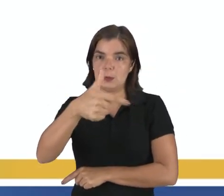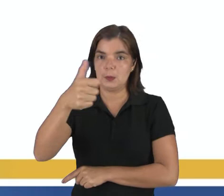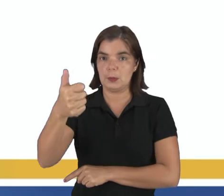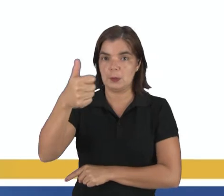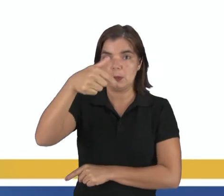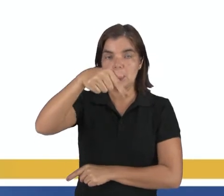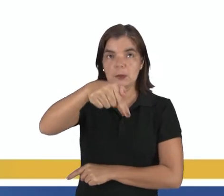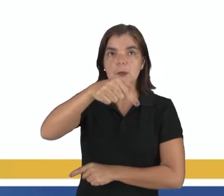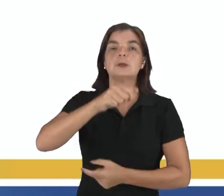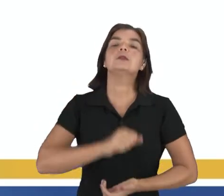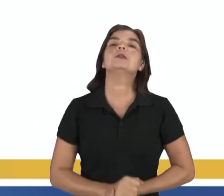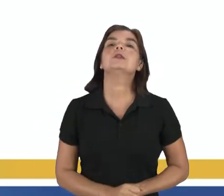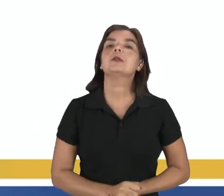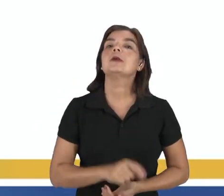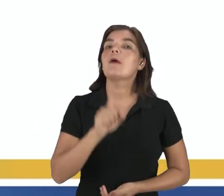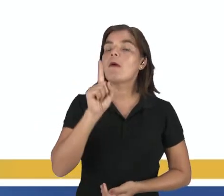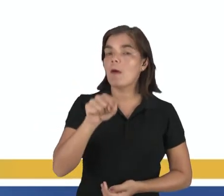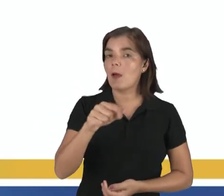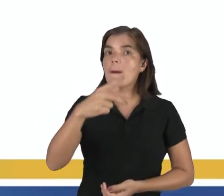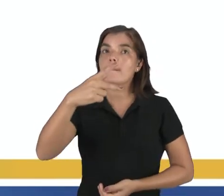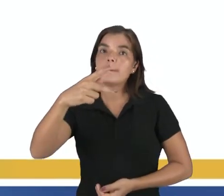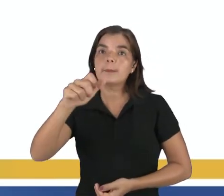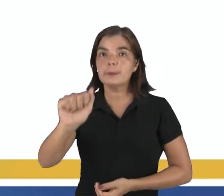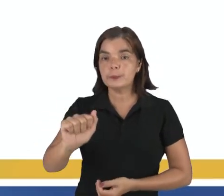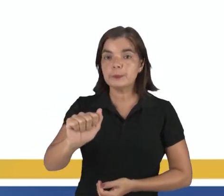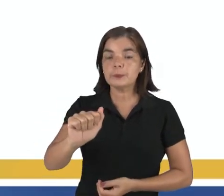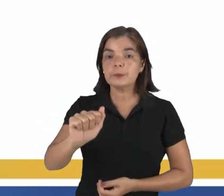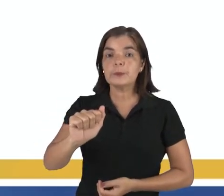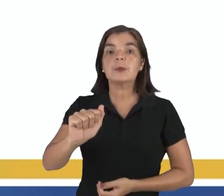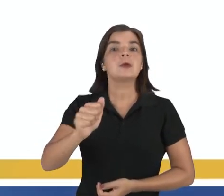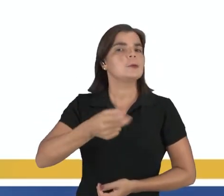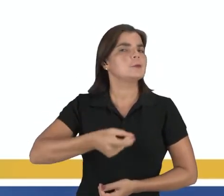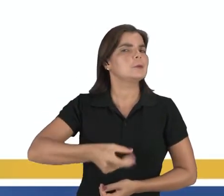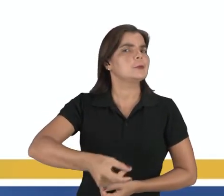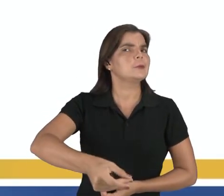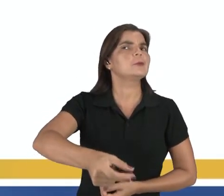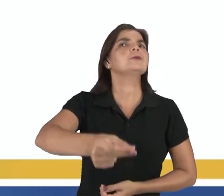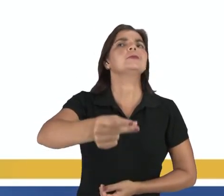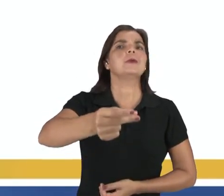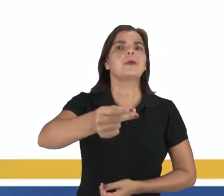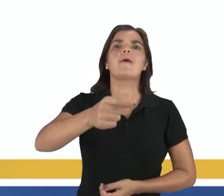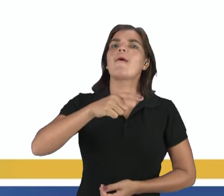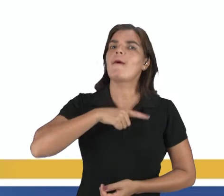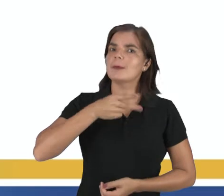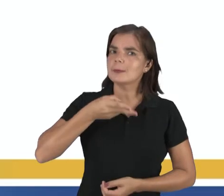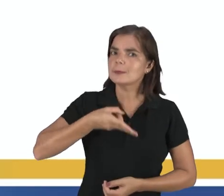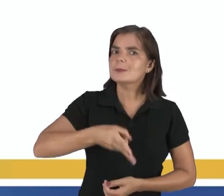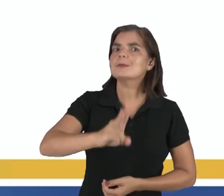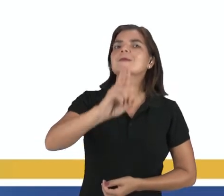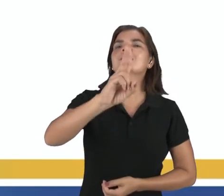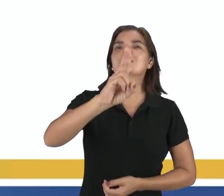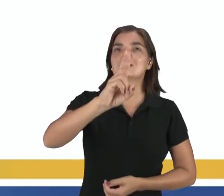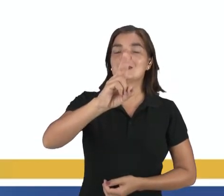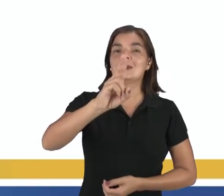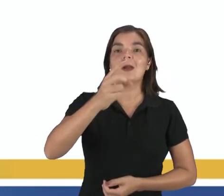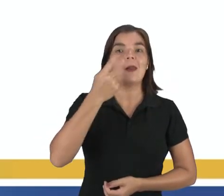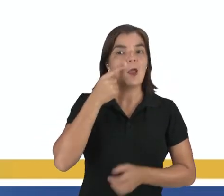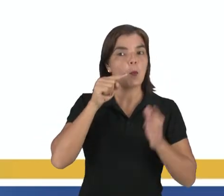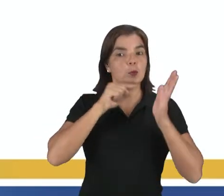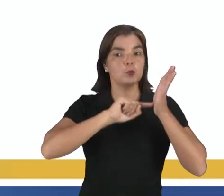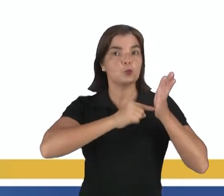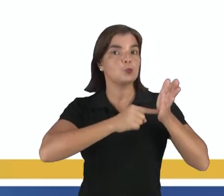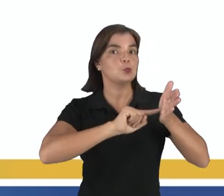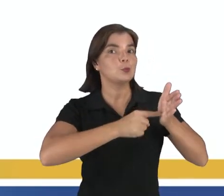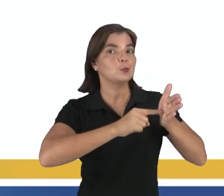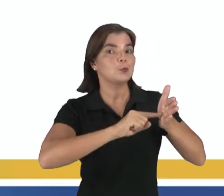12 e 17, e ela é uma progressão aritmética infinita. Lembra-se que o termo, a reticência que está